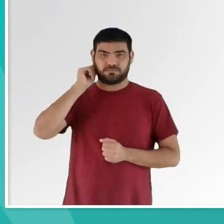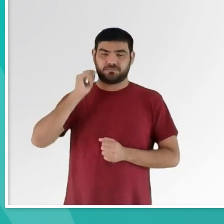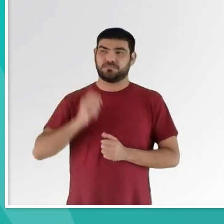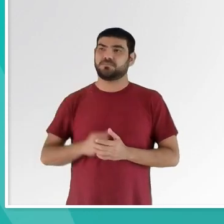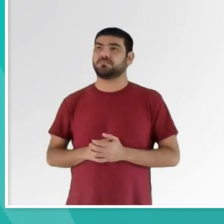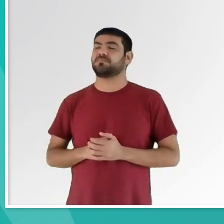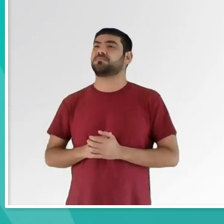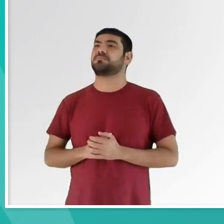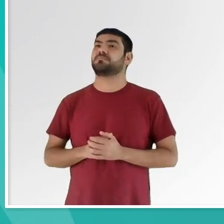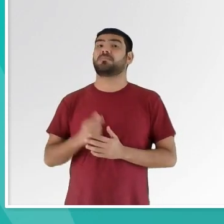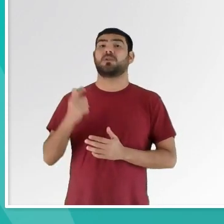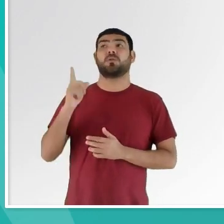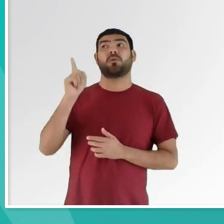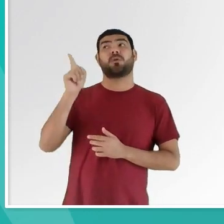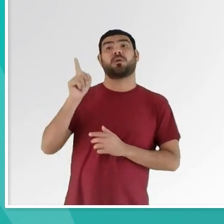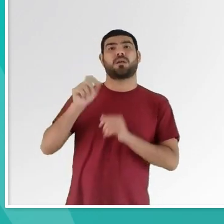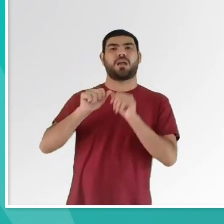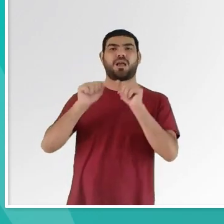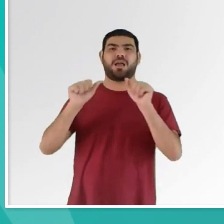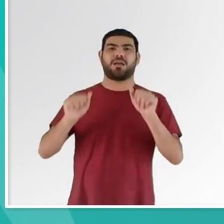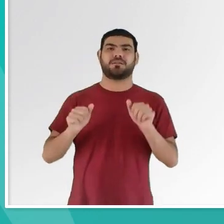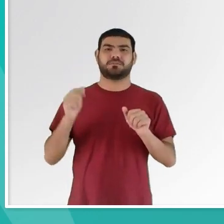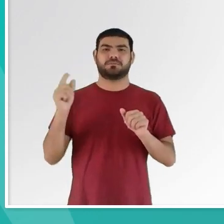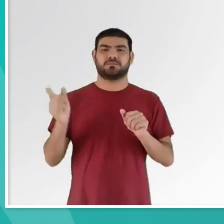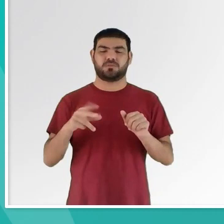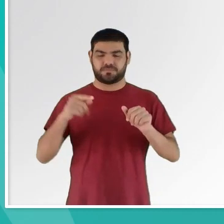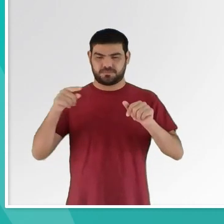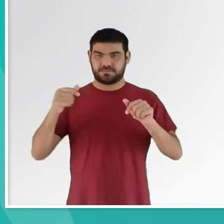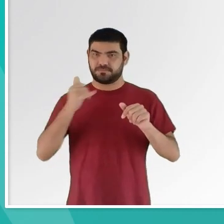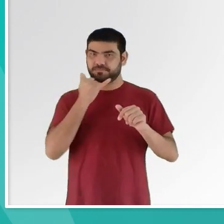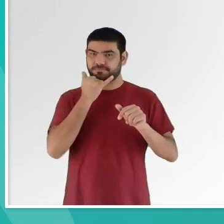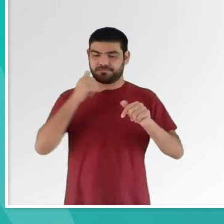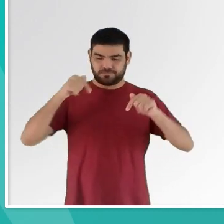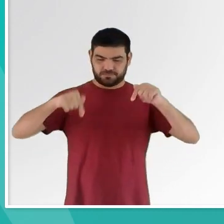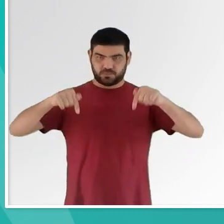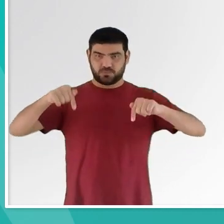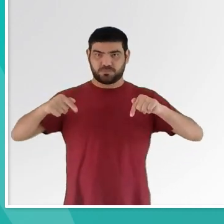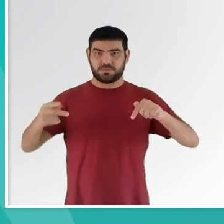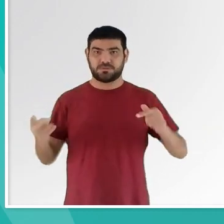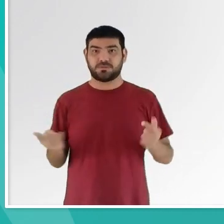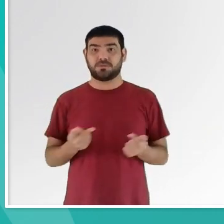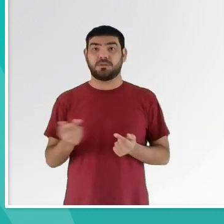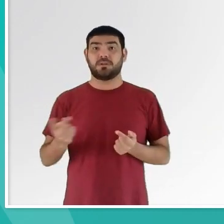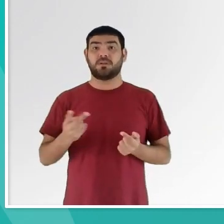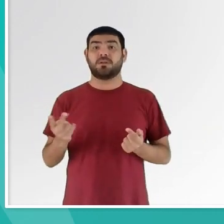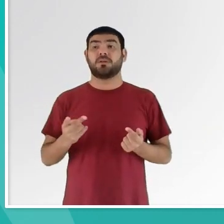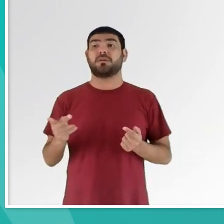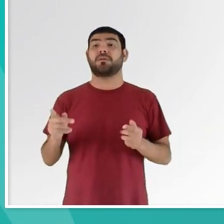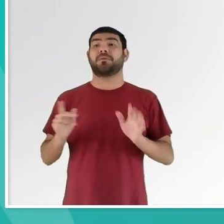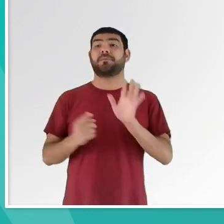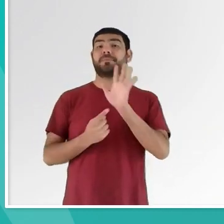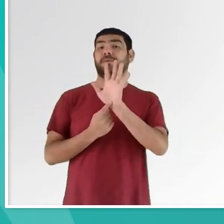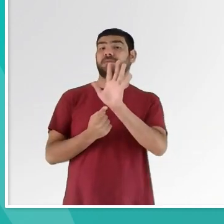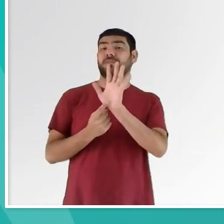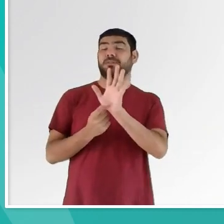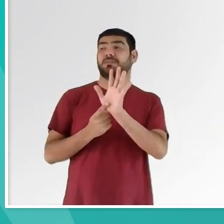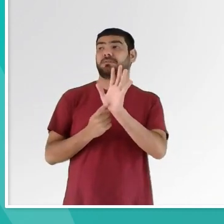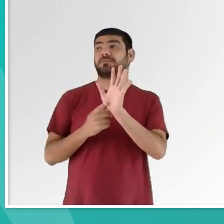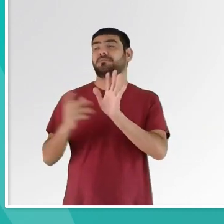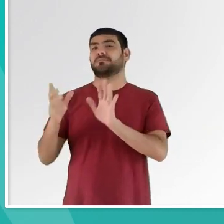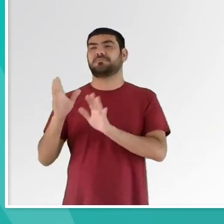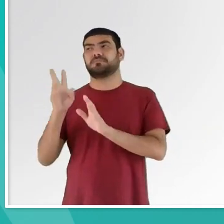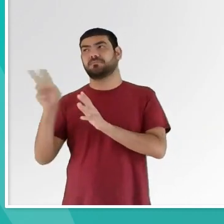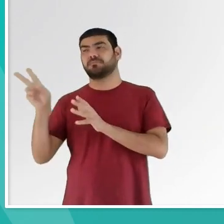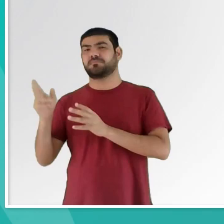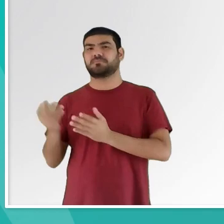de arte, duas imagens mostrando essa escultura, né? Escultura viva e sem título. E nós temos mais